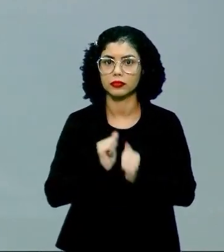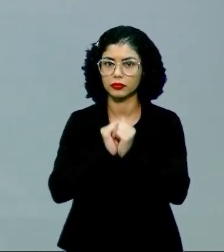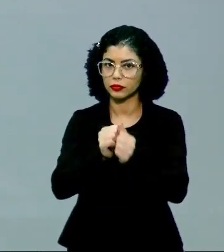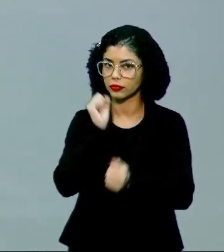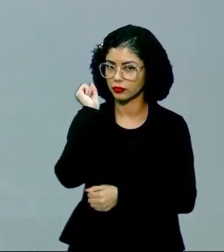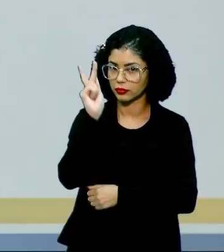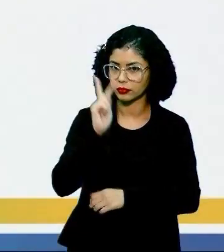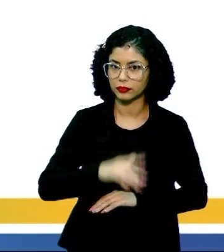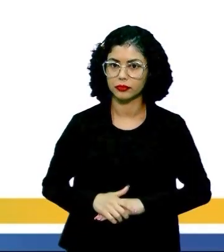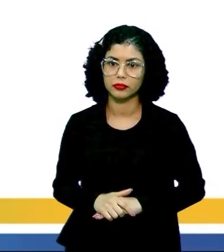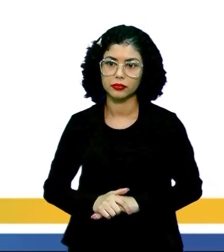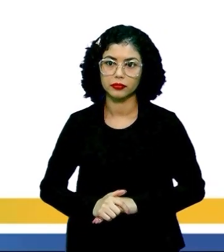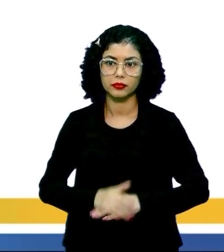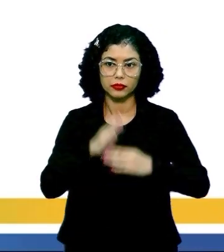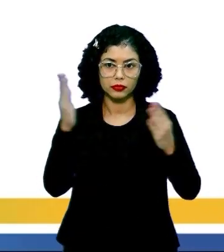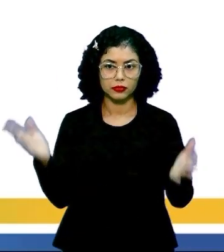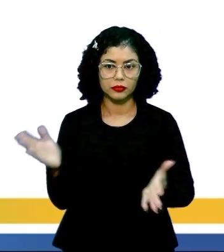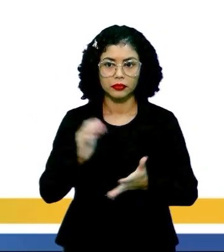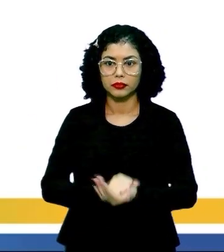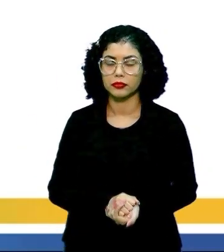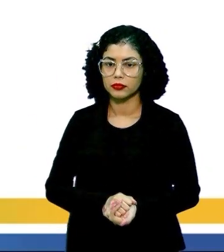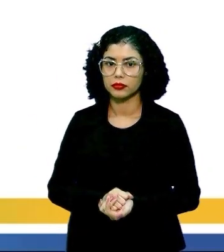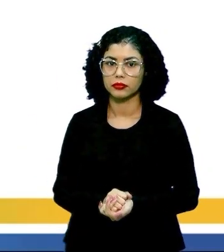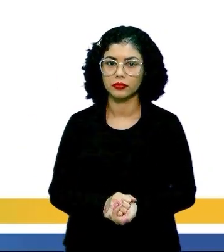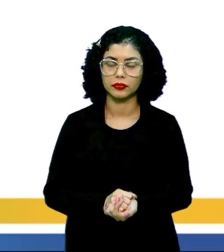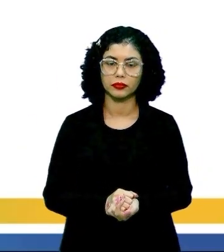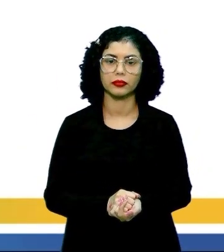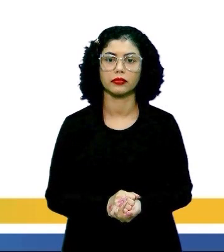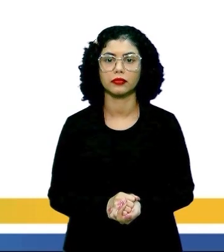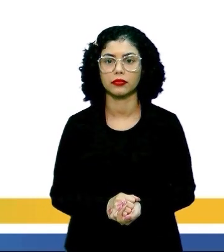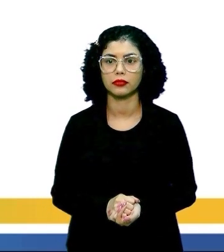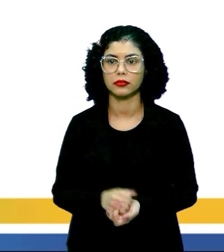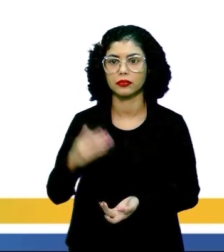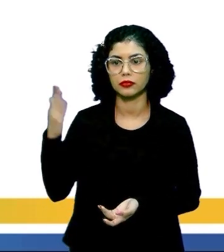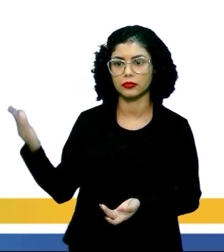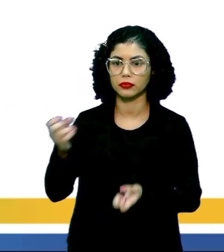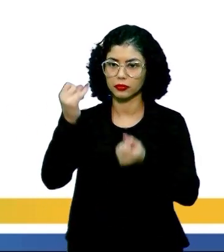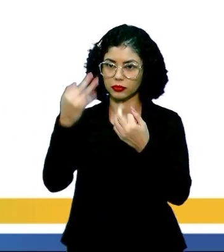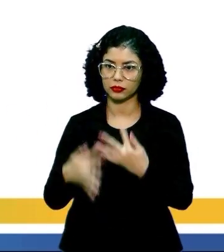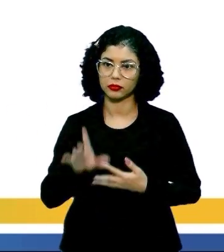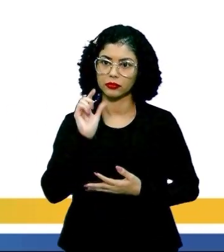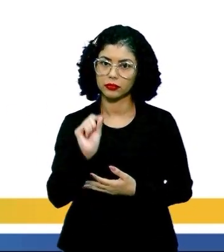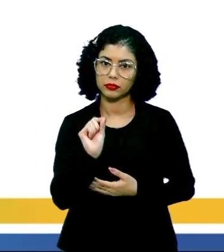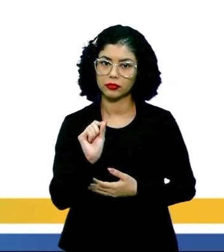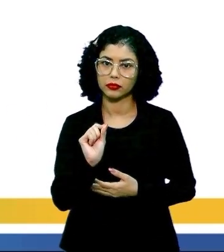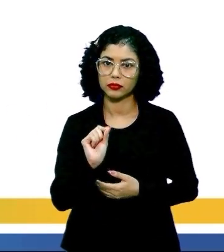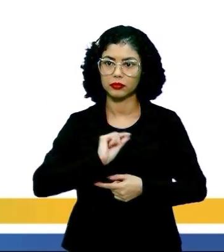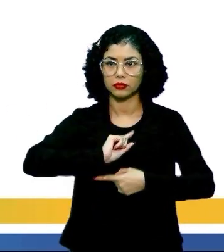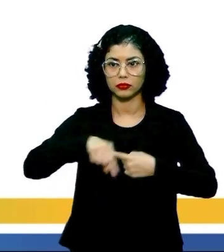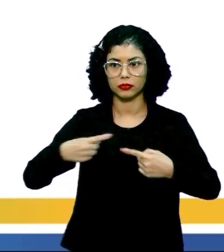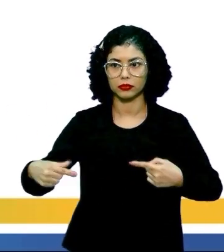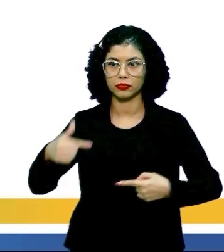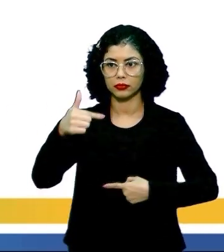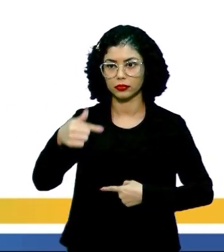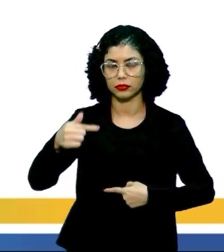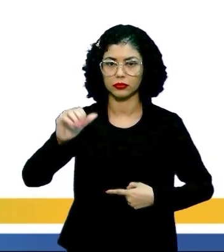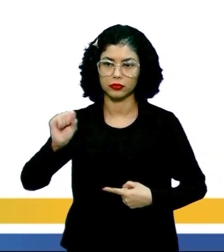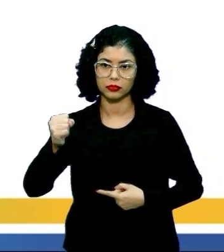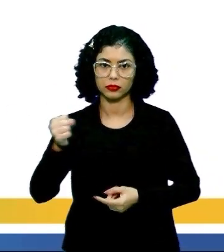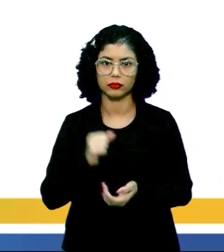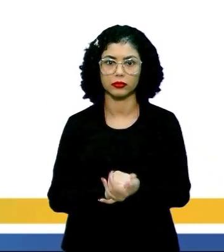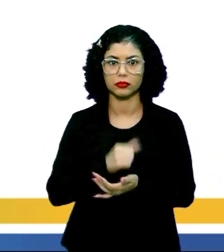juntos Ok então o aqui vamos tratar da página 78 na